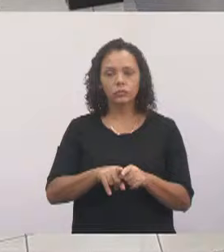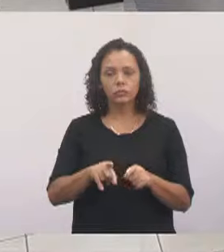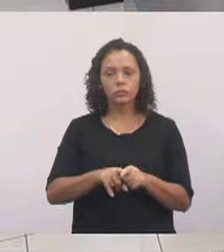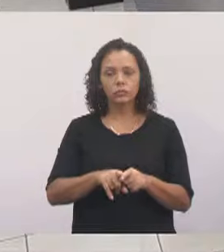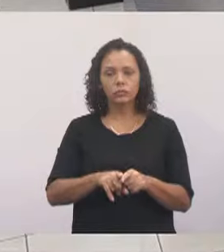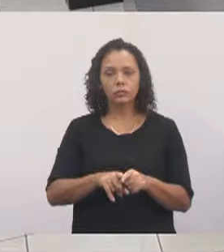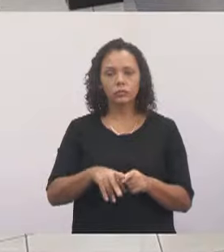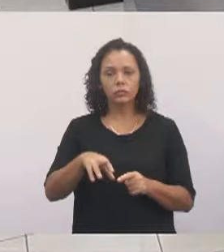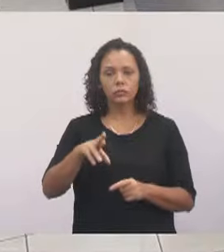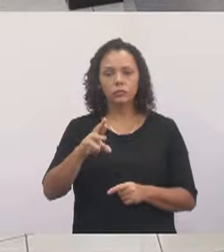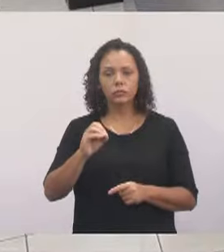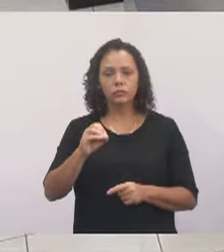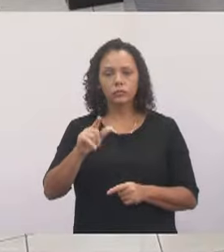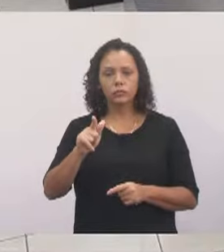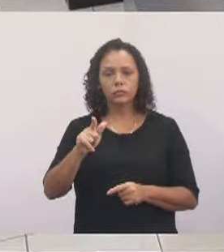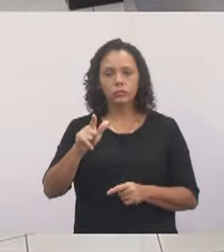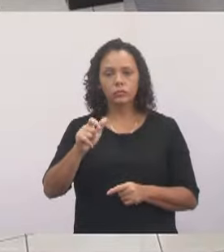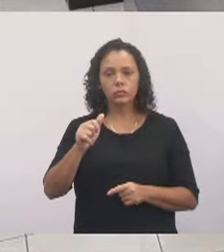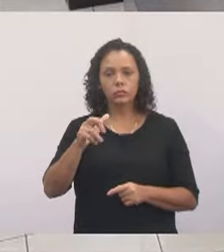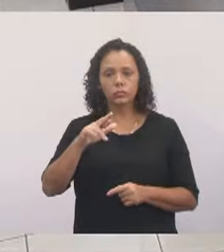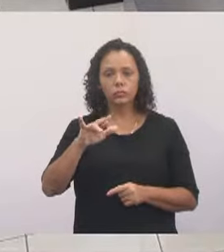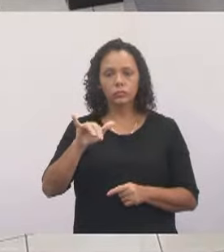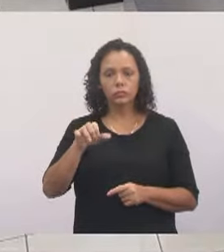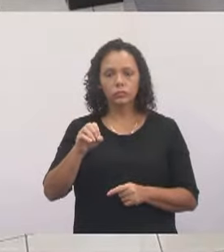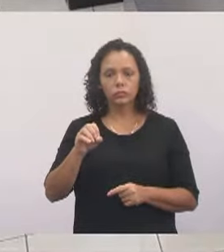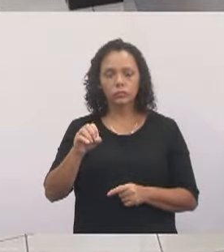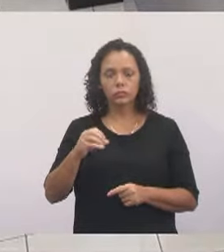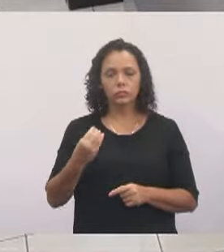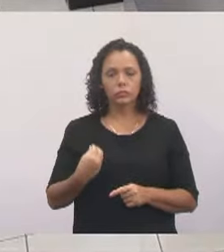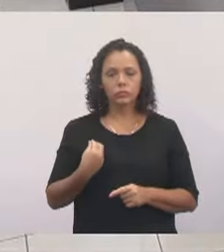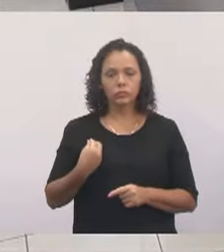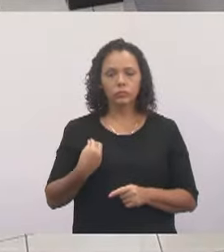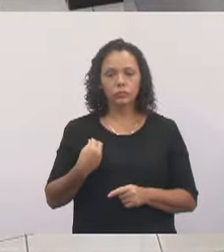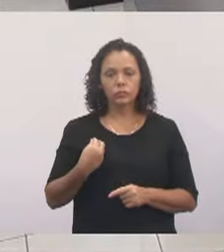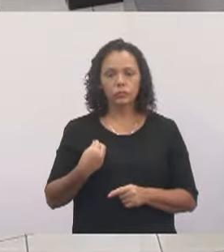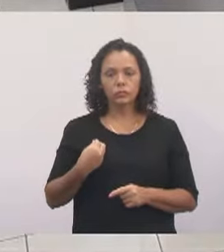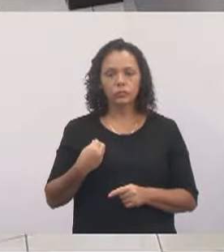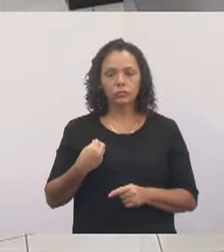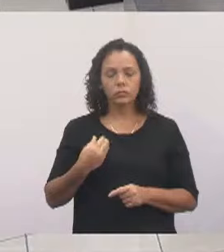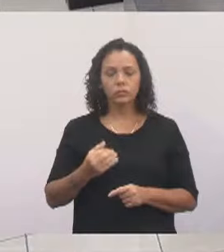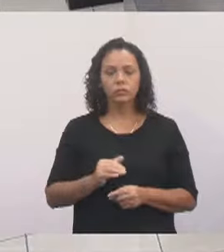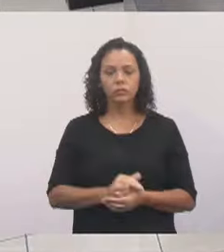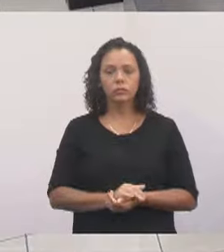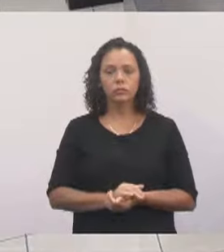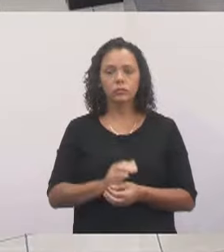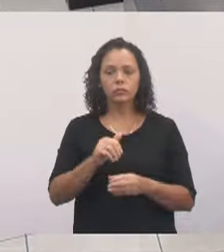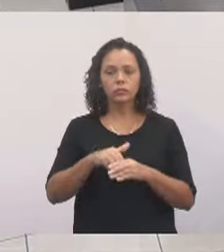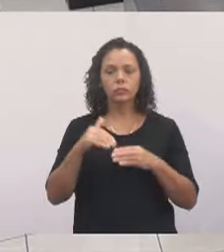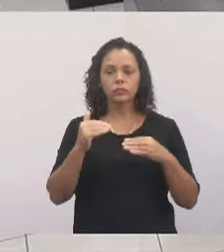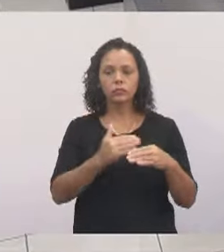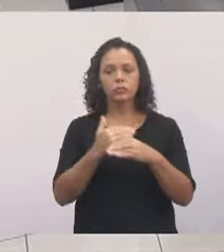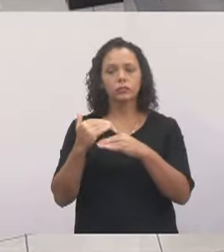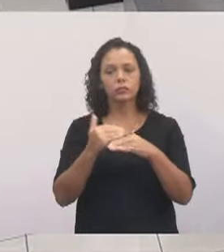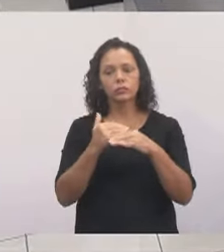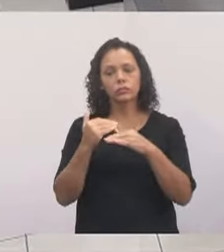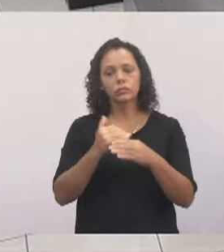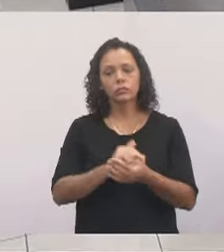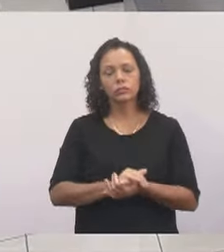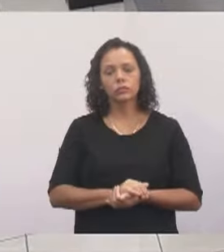Rogério Leme está aqui hoje na sessão, Jacarezão também, Jacarezoiudo. Então, mas a gente vai votar favorável esse projeto